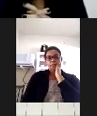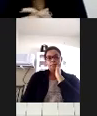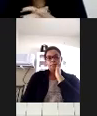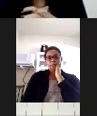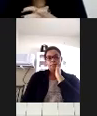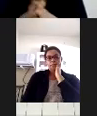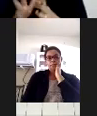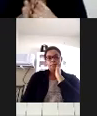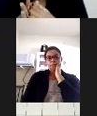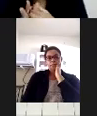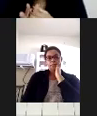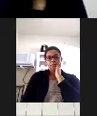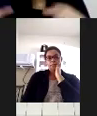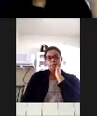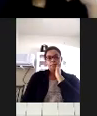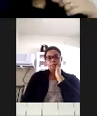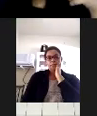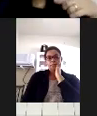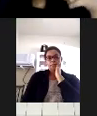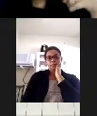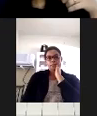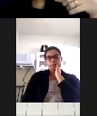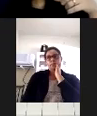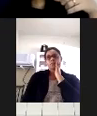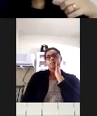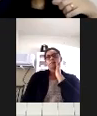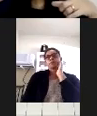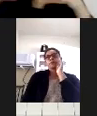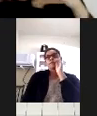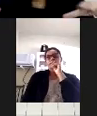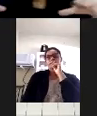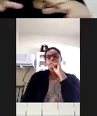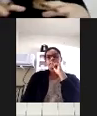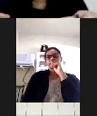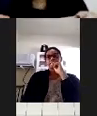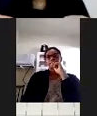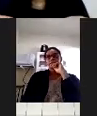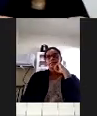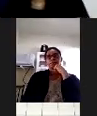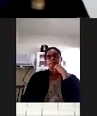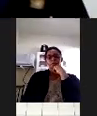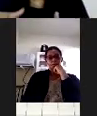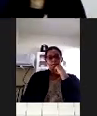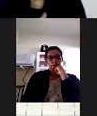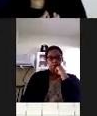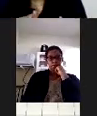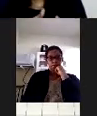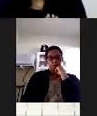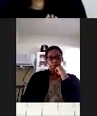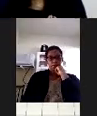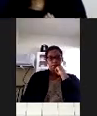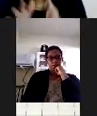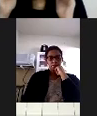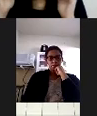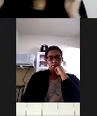piso antiderrapante. Compra essas fitas e cola no chão, tá? Ela fica